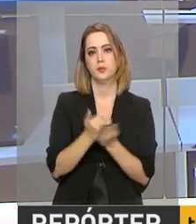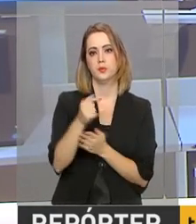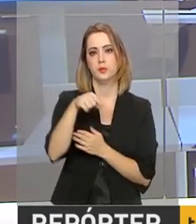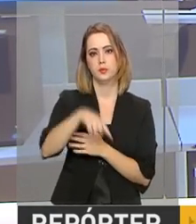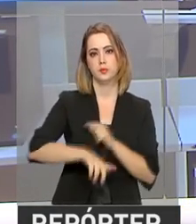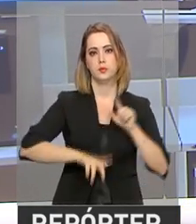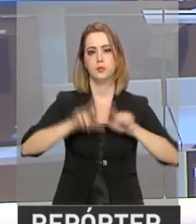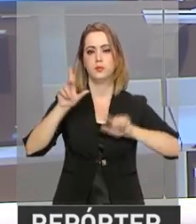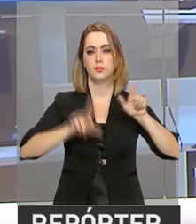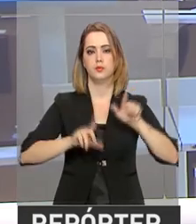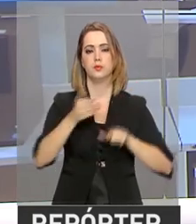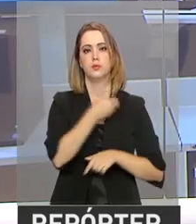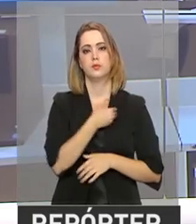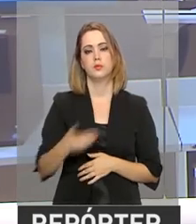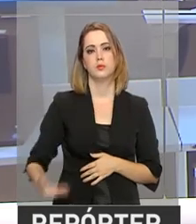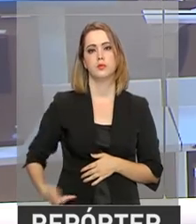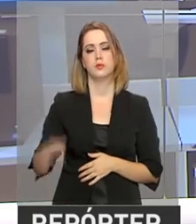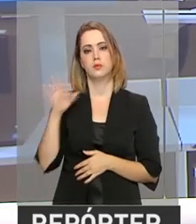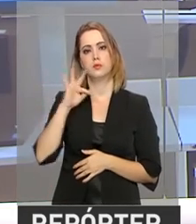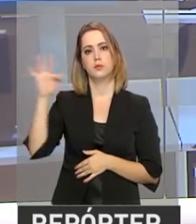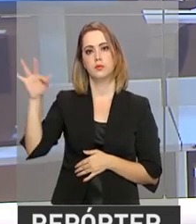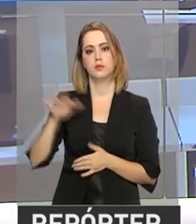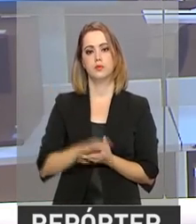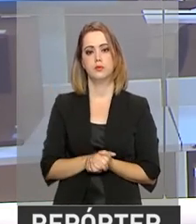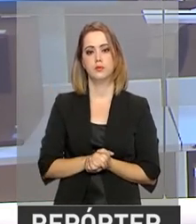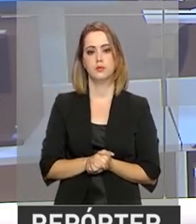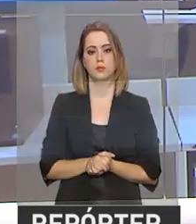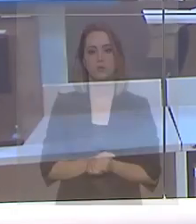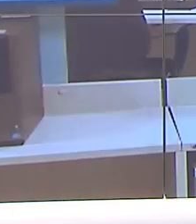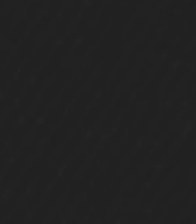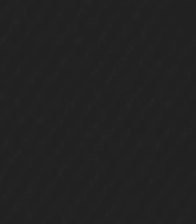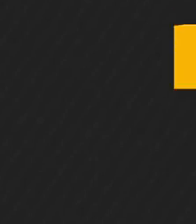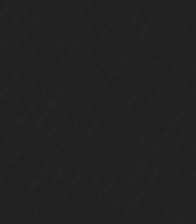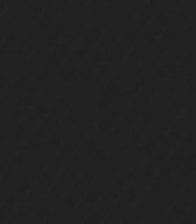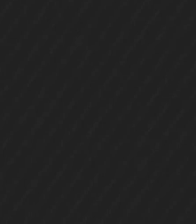você continue com a gente e nbr a tv do governo federal